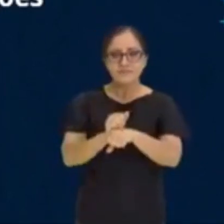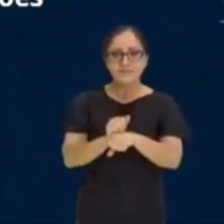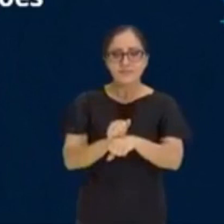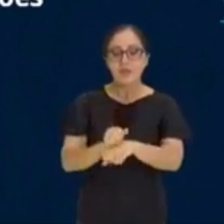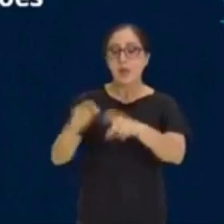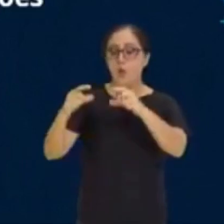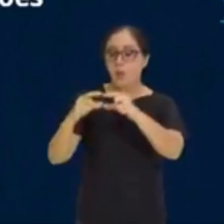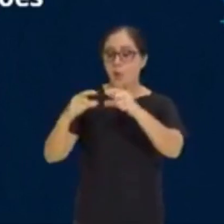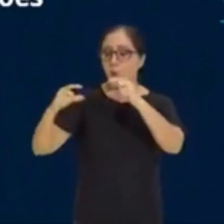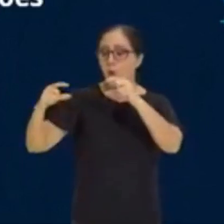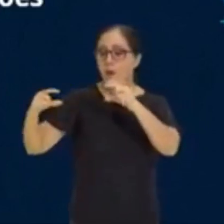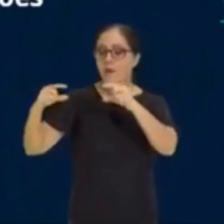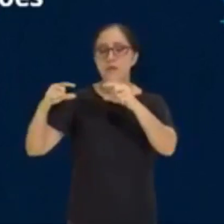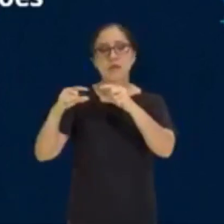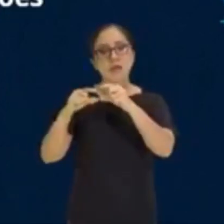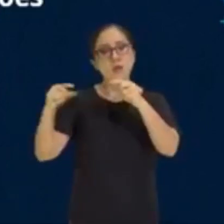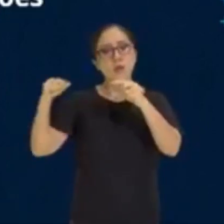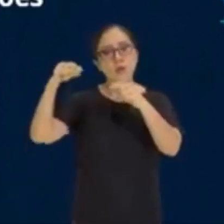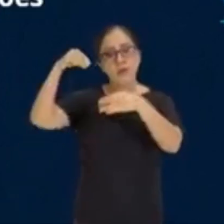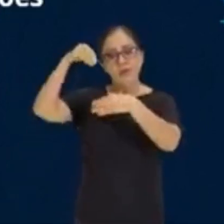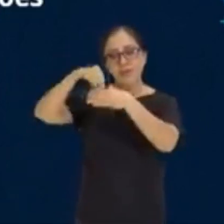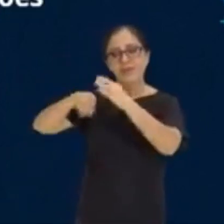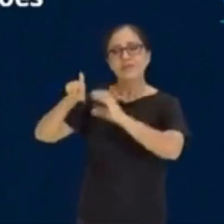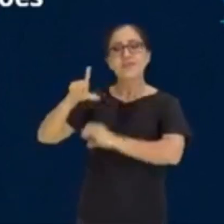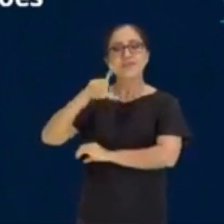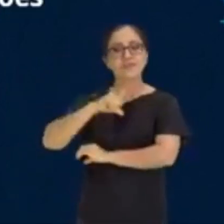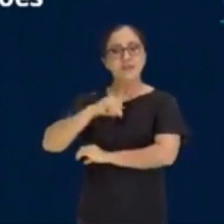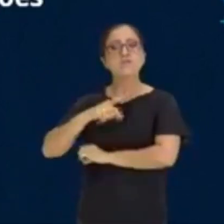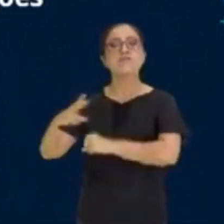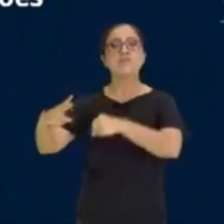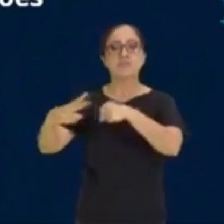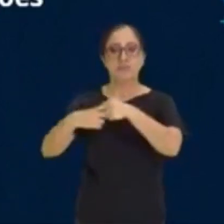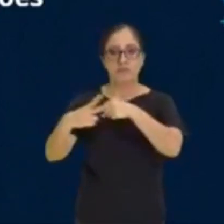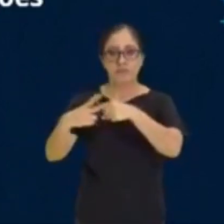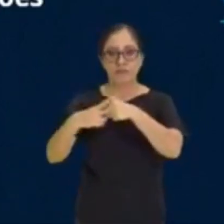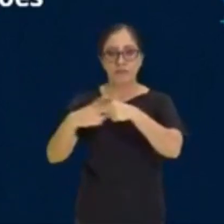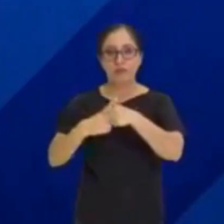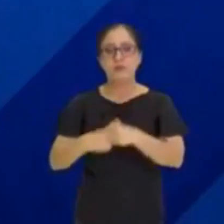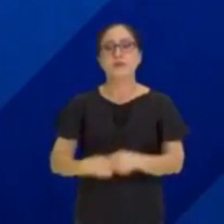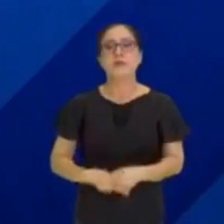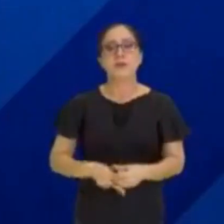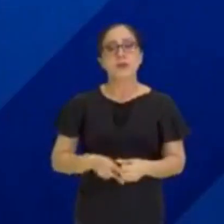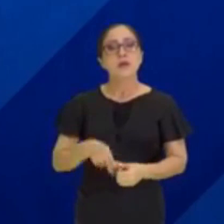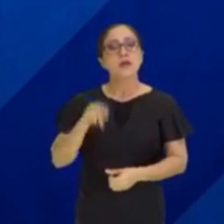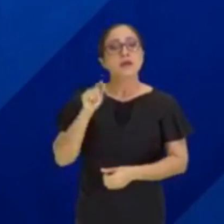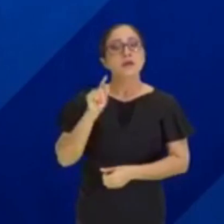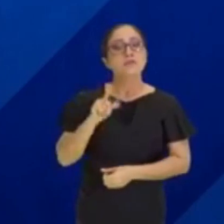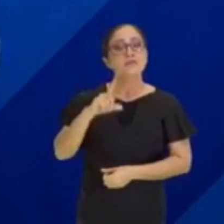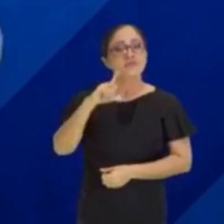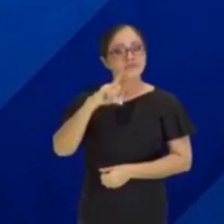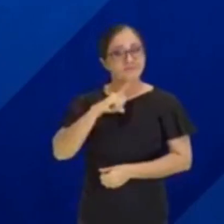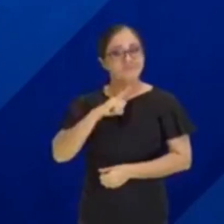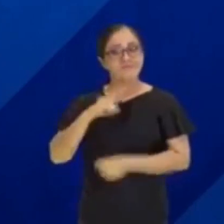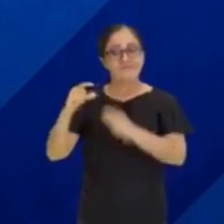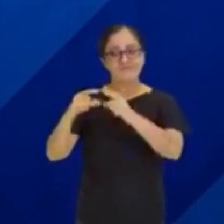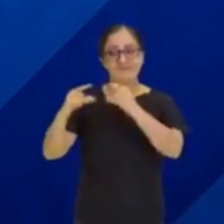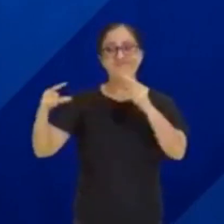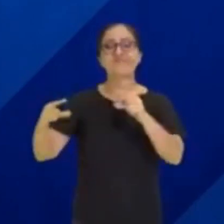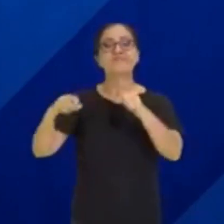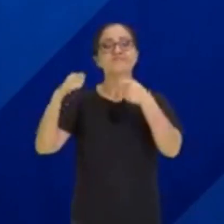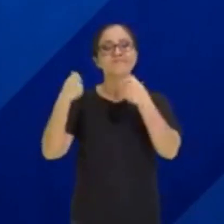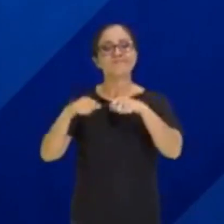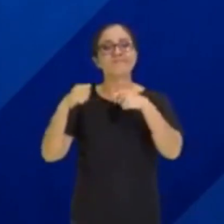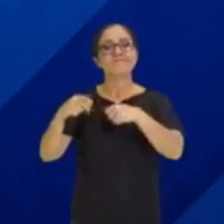enunciado que apresenta verbo. Não podemos esquecer disso. Para ser oração, essa frase precisa